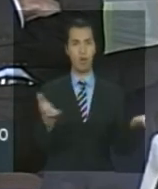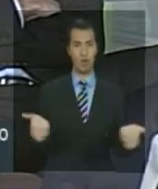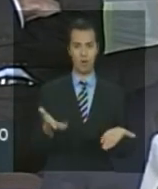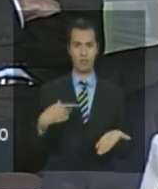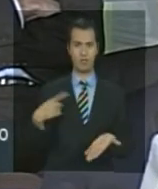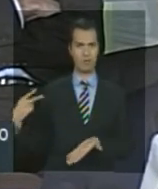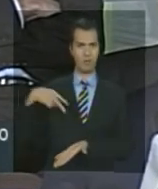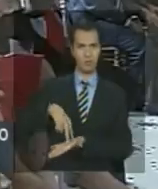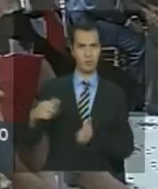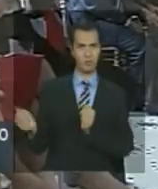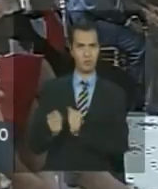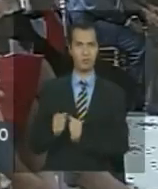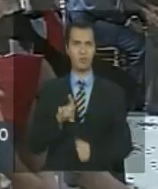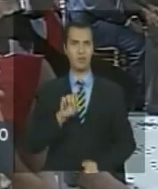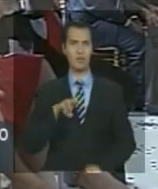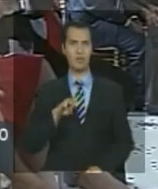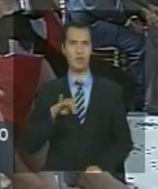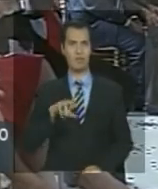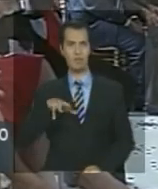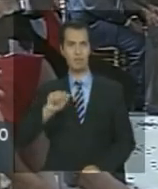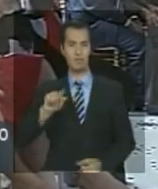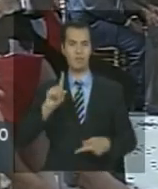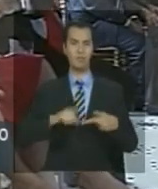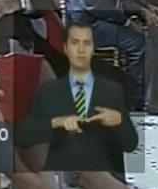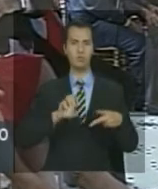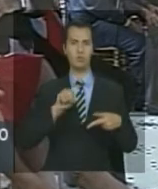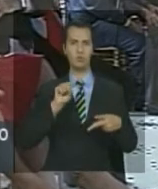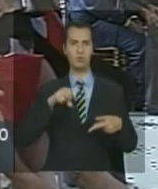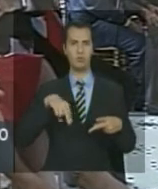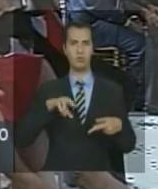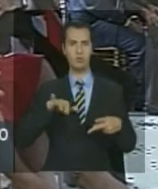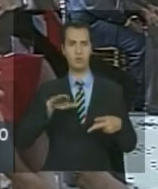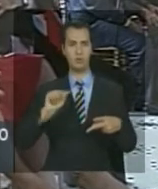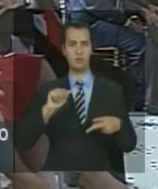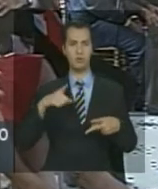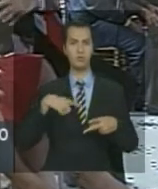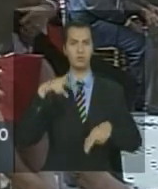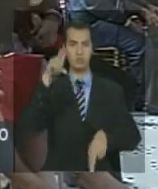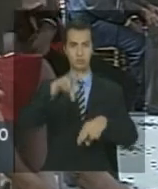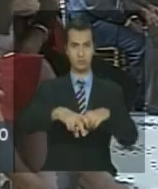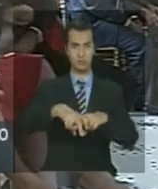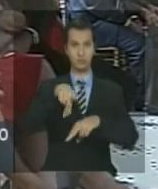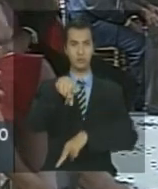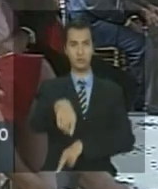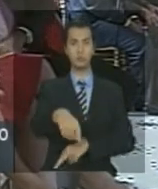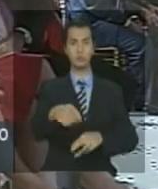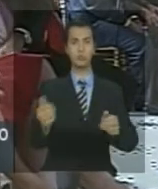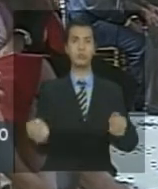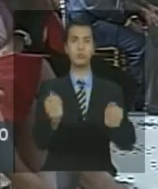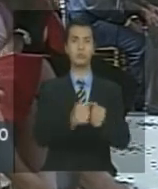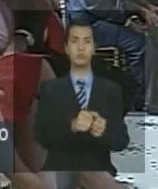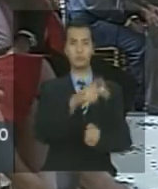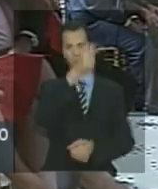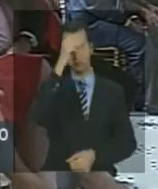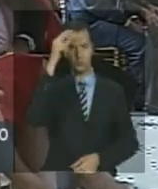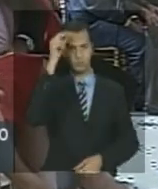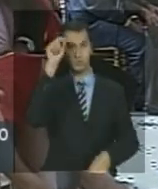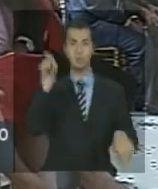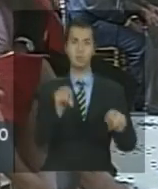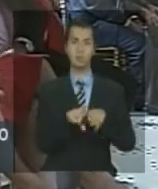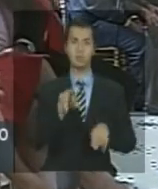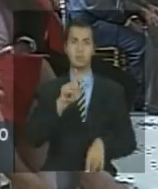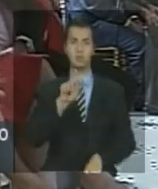no palco, a Sônia Santa de Oliveira, sentada ali ao lado da Panicê, e a